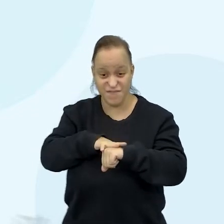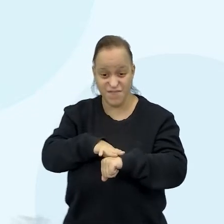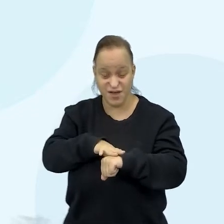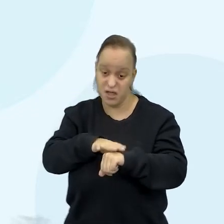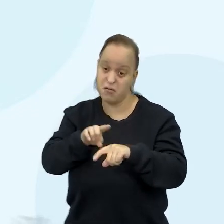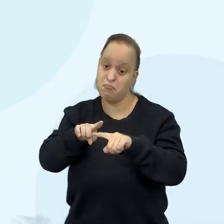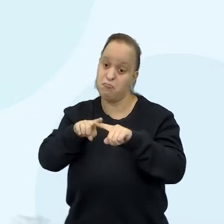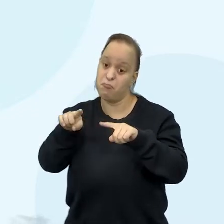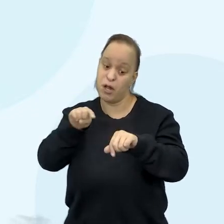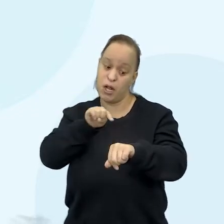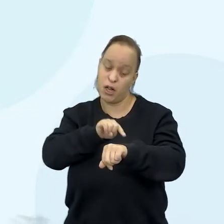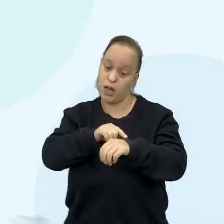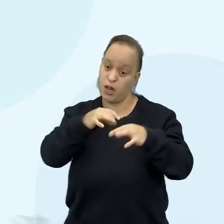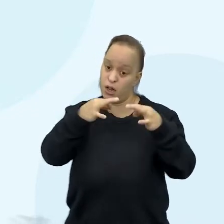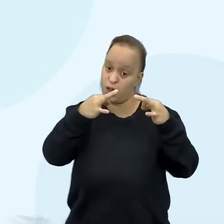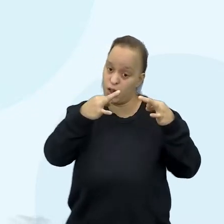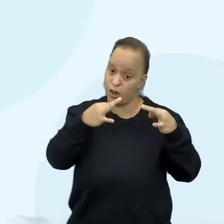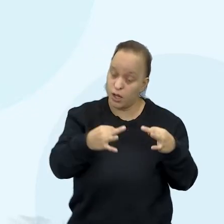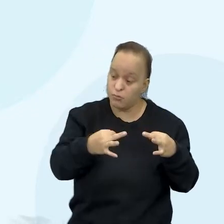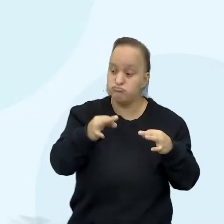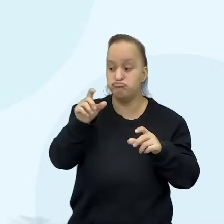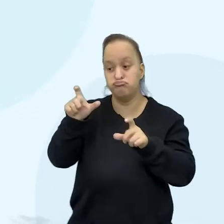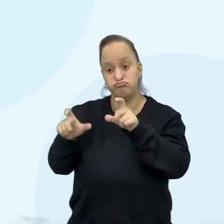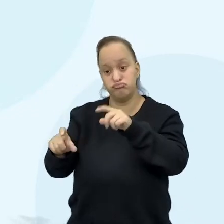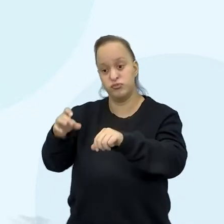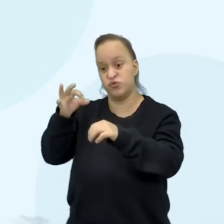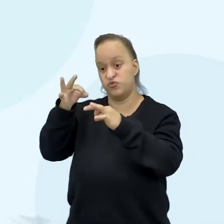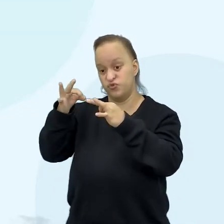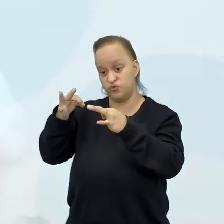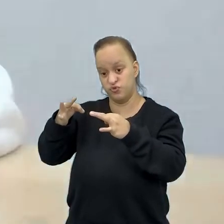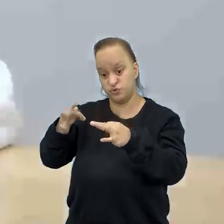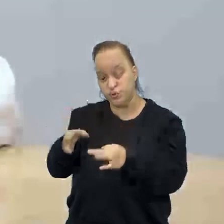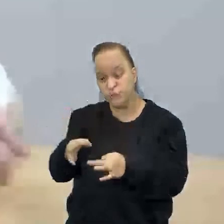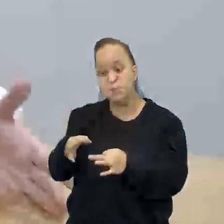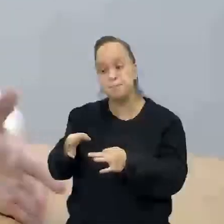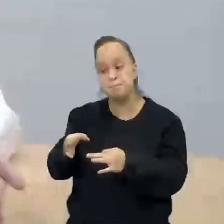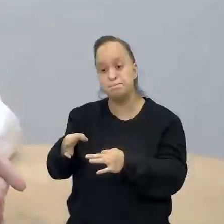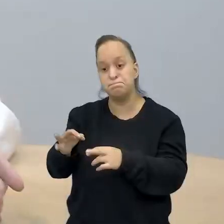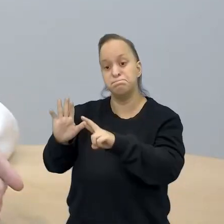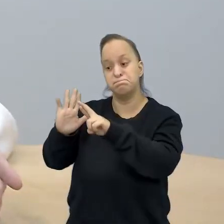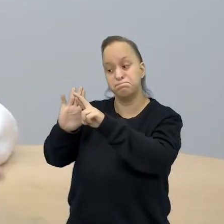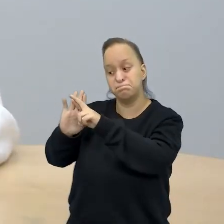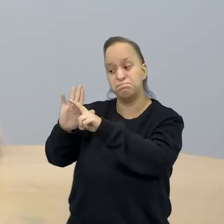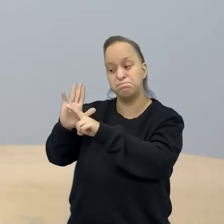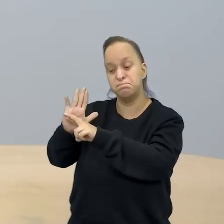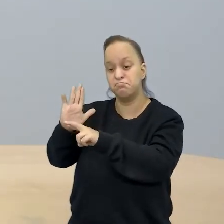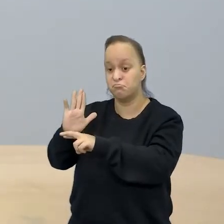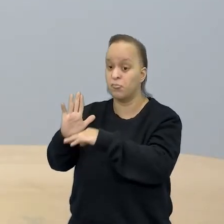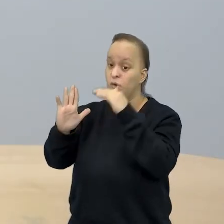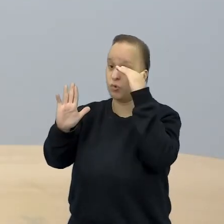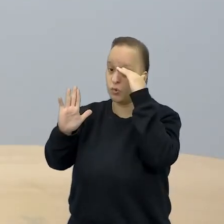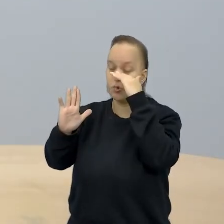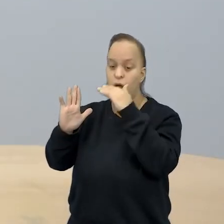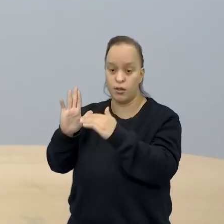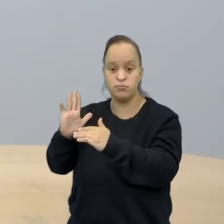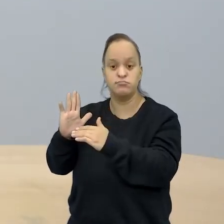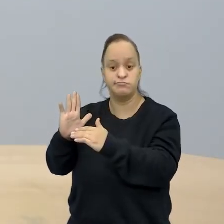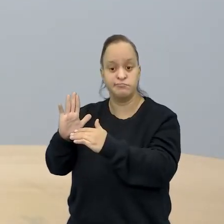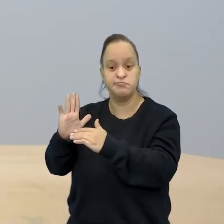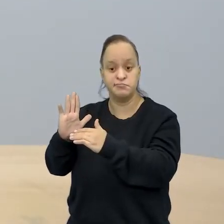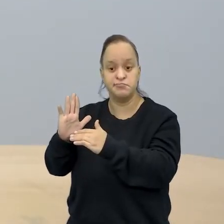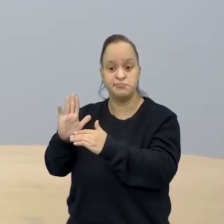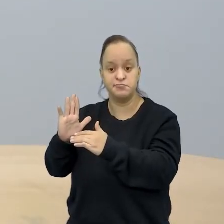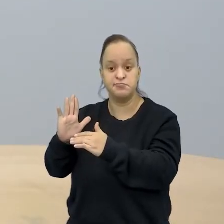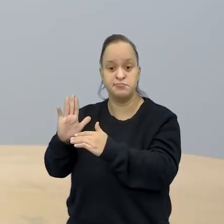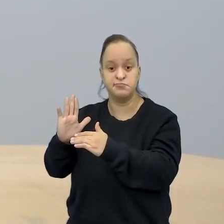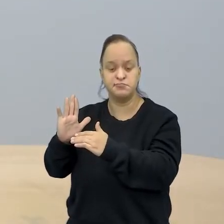determinado tempo, por determinado indivíduo, de acordo com determinadas regras, né? Então, o conjunto,